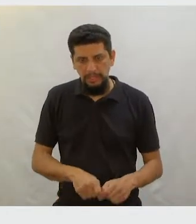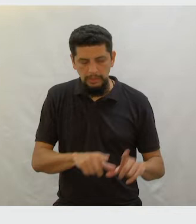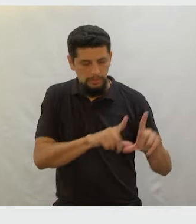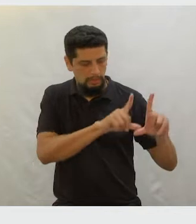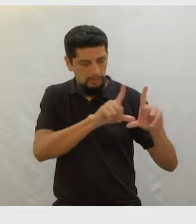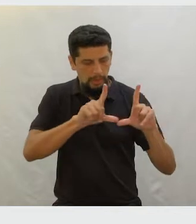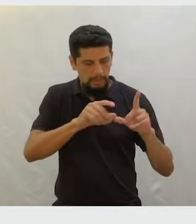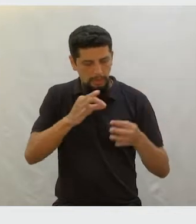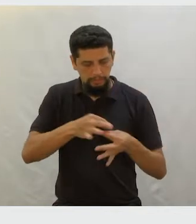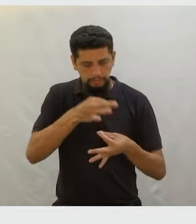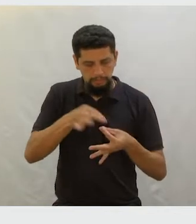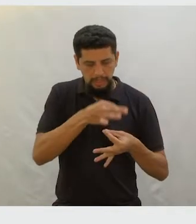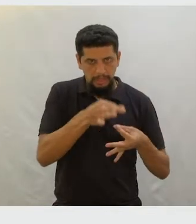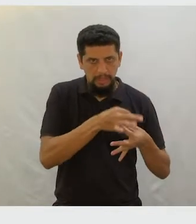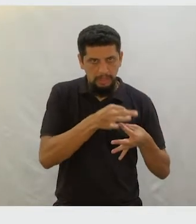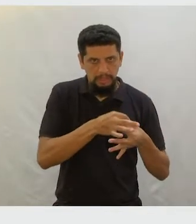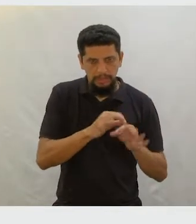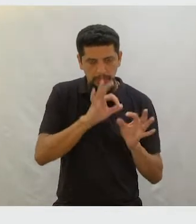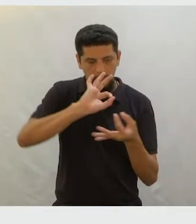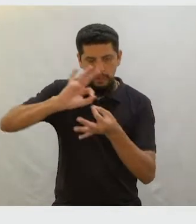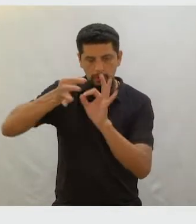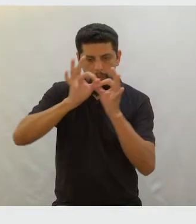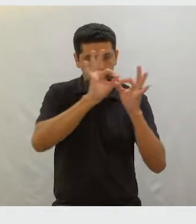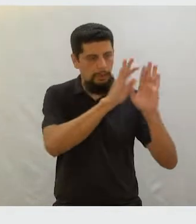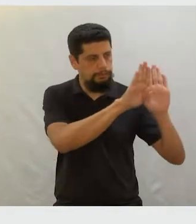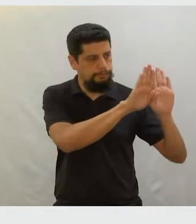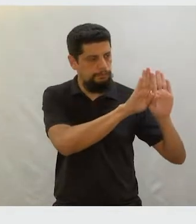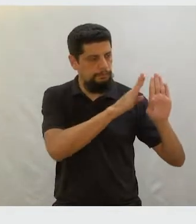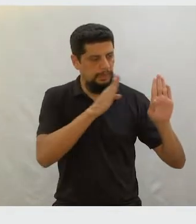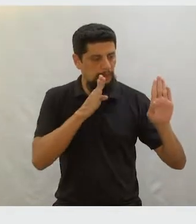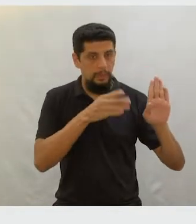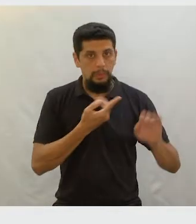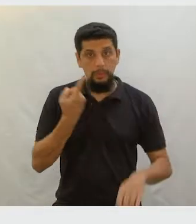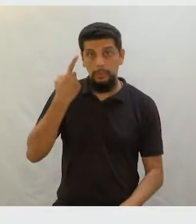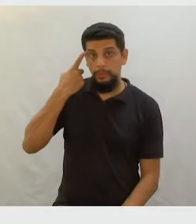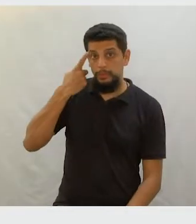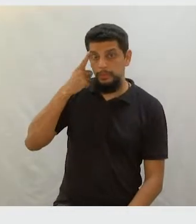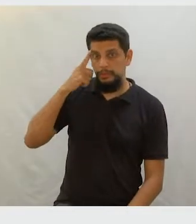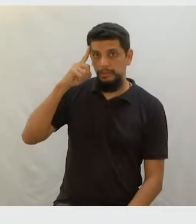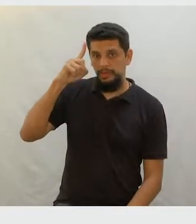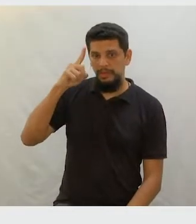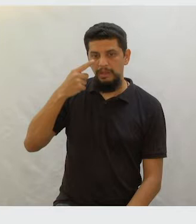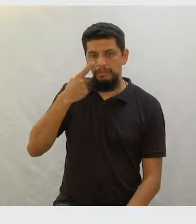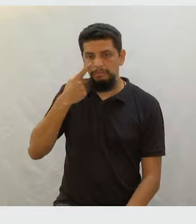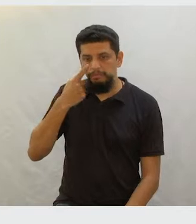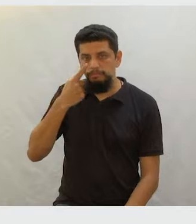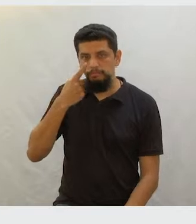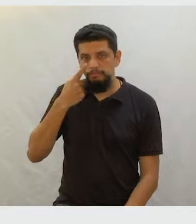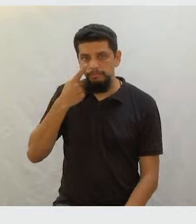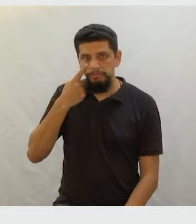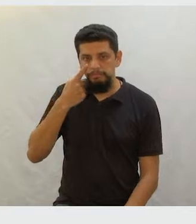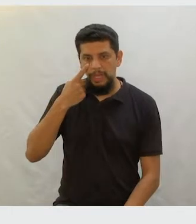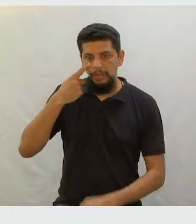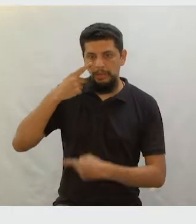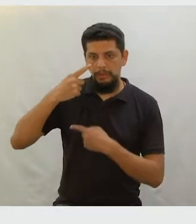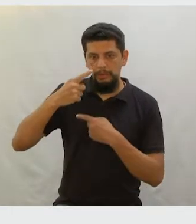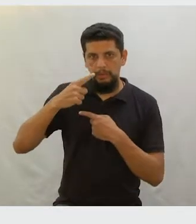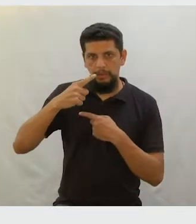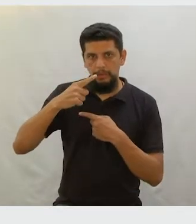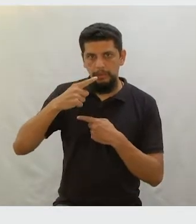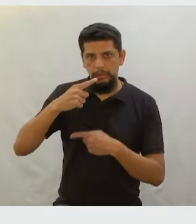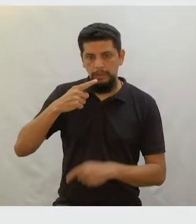molduras e nos bordados que enfeitavam as paredes que um dia ele rodou uma